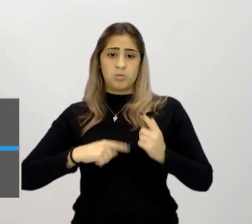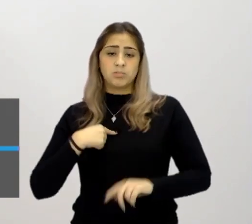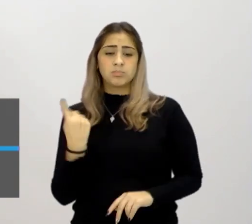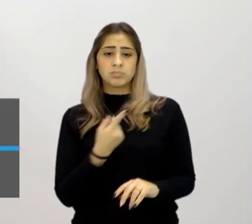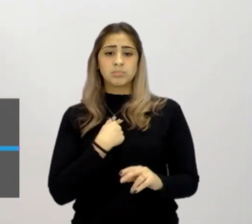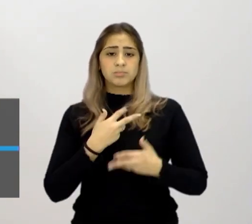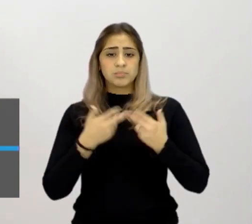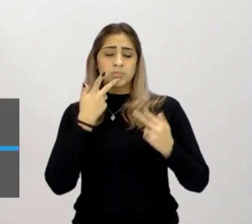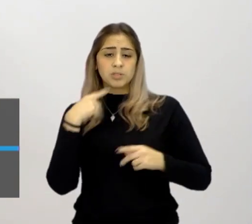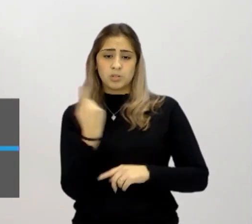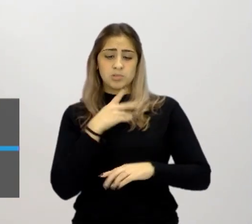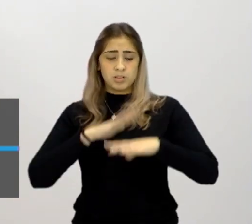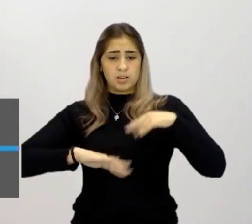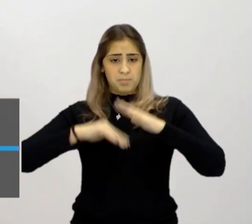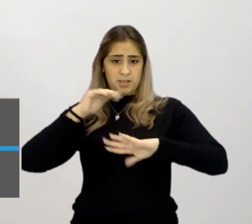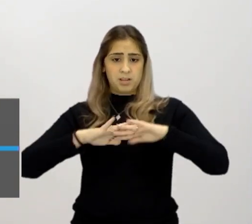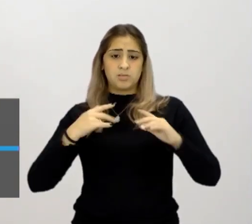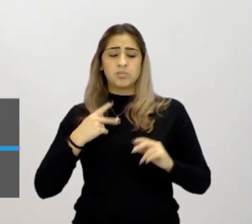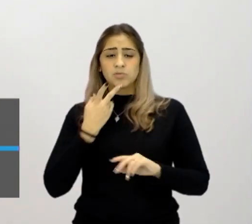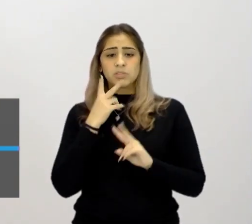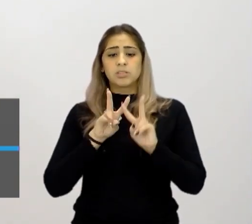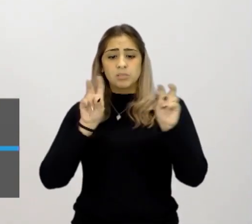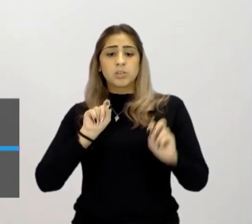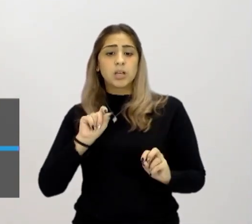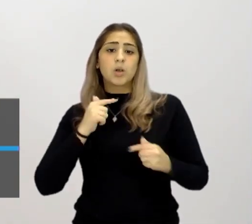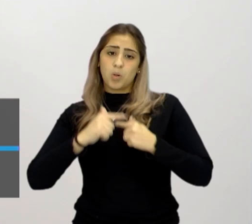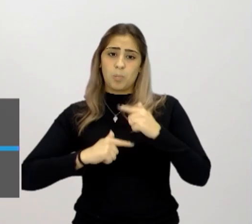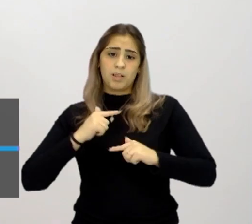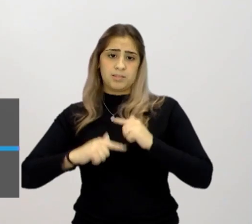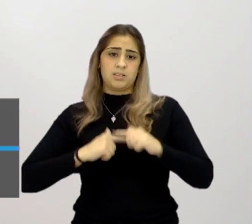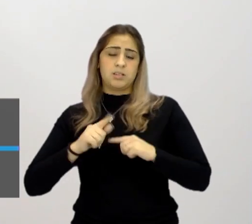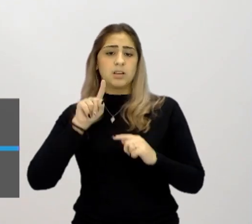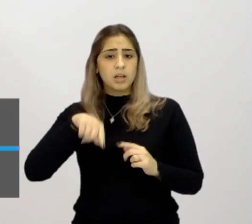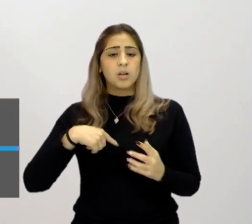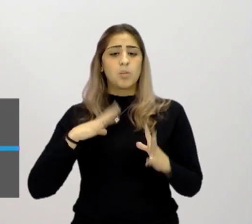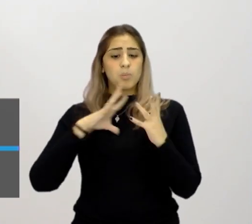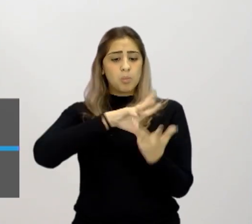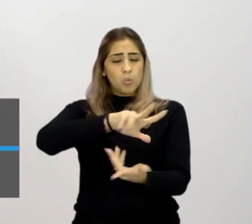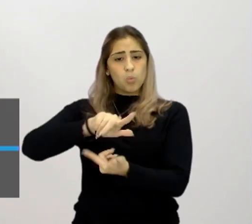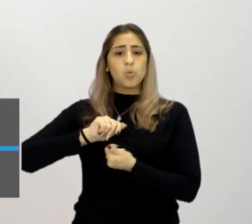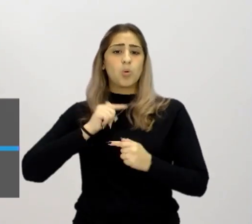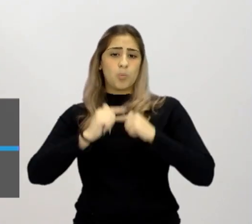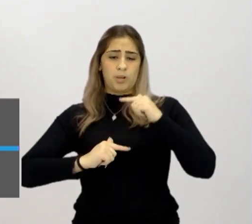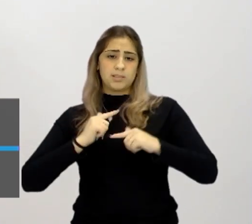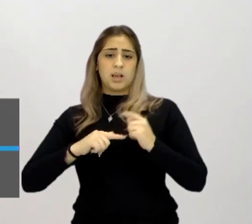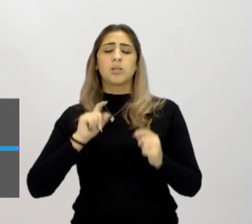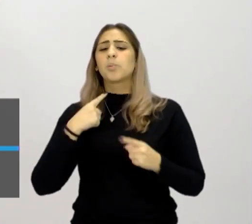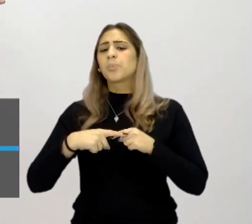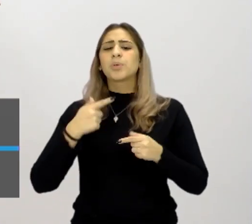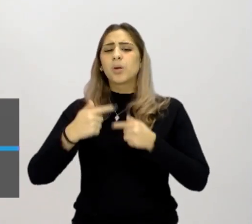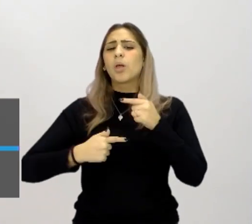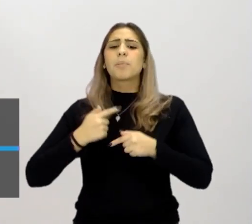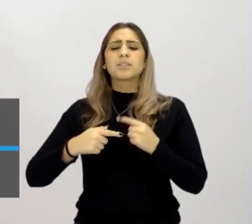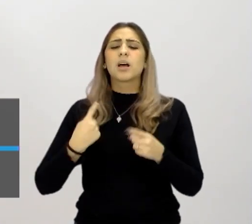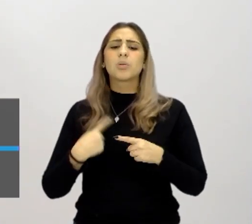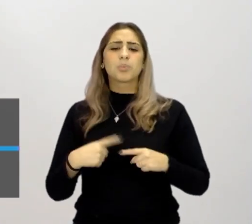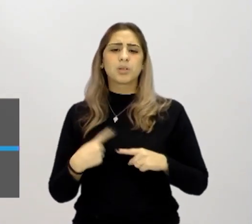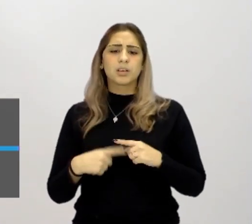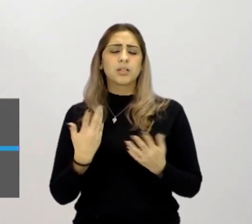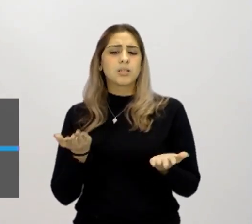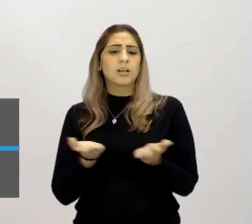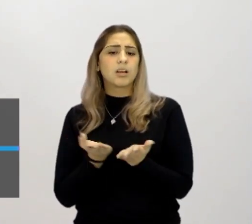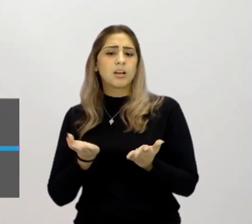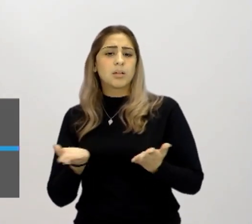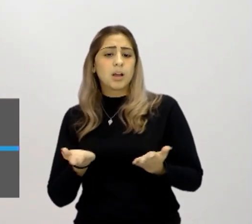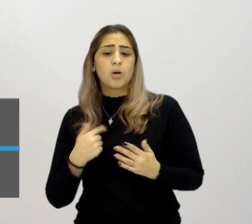nossa habilidade. A gente vai recortar aqui e falar de globalização. É um mundo globalizado. Né? Por que ele é globalizado? Porque agora